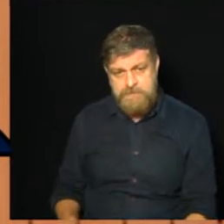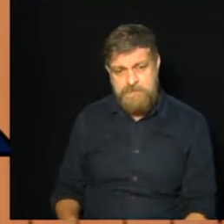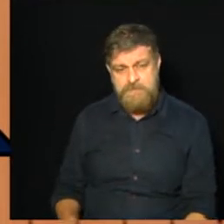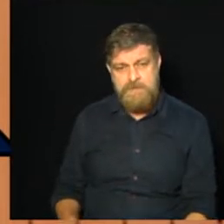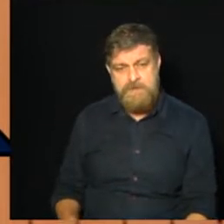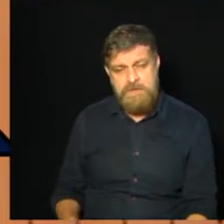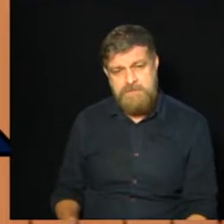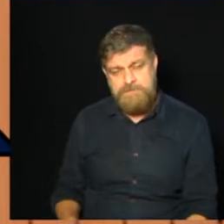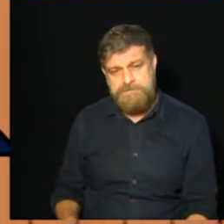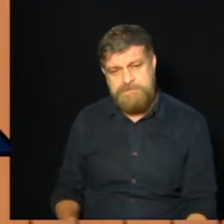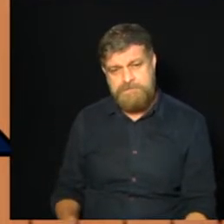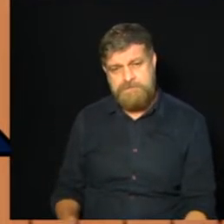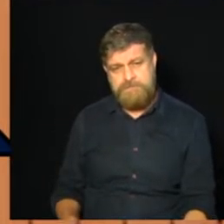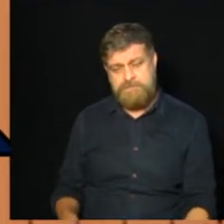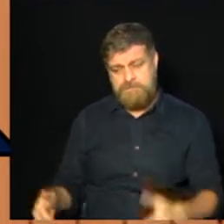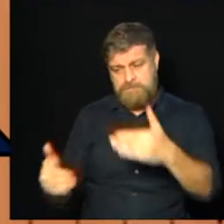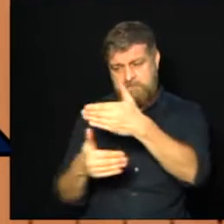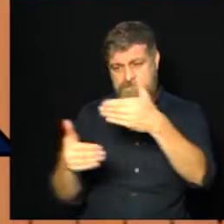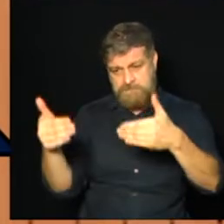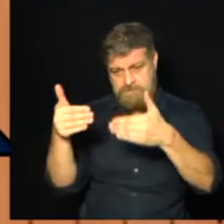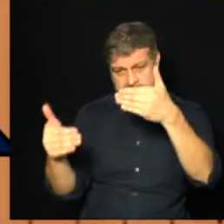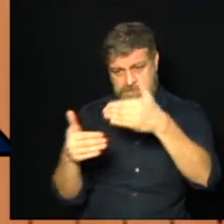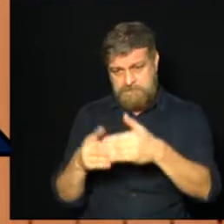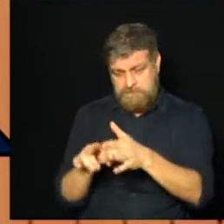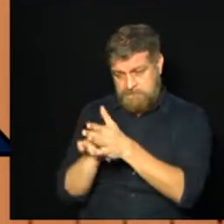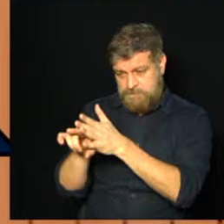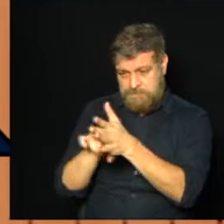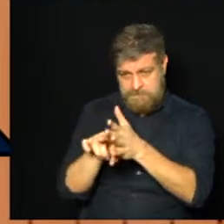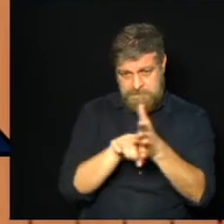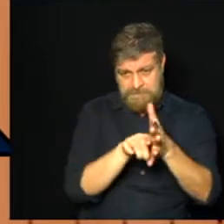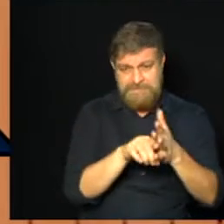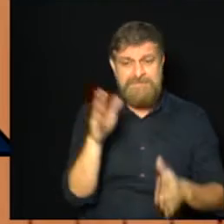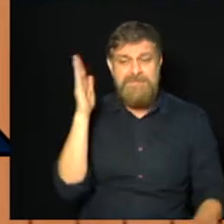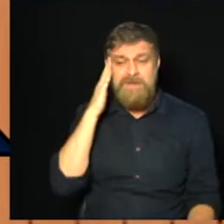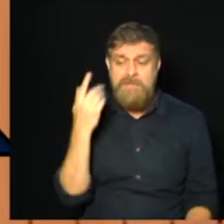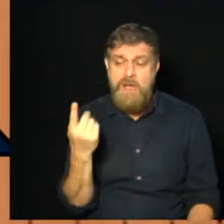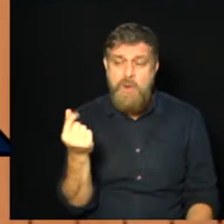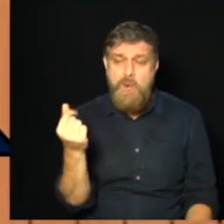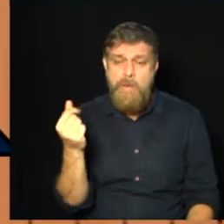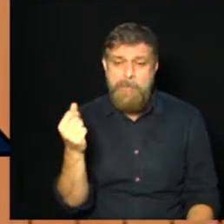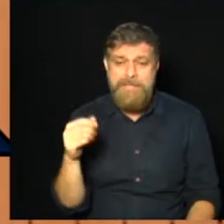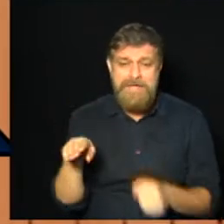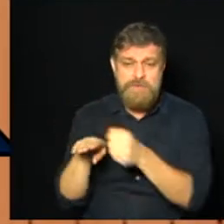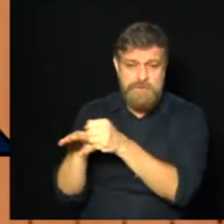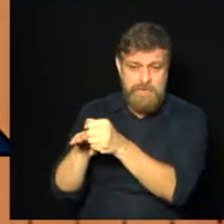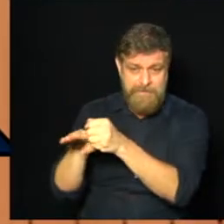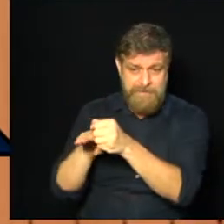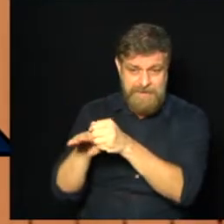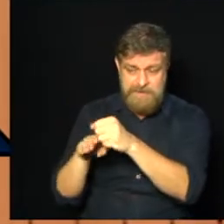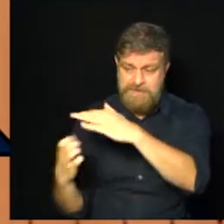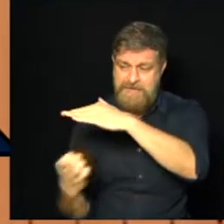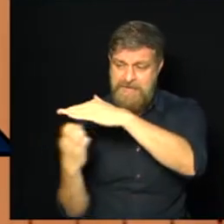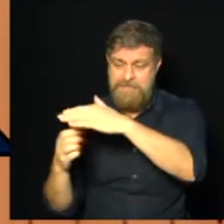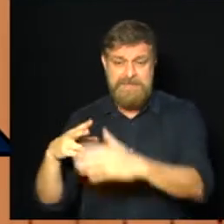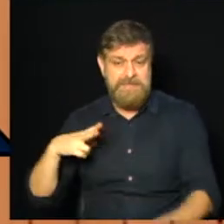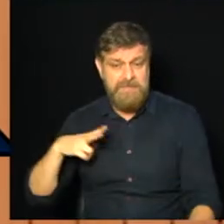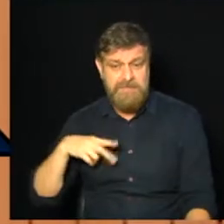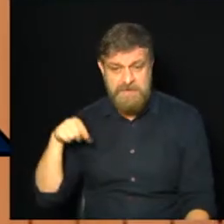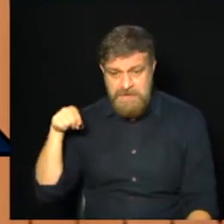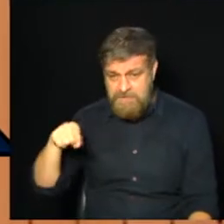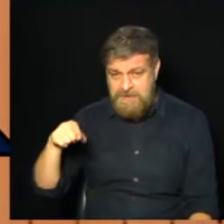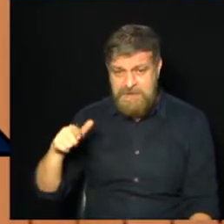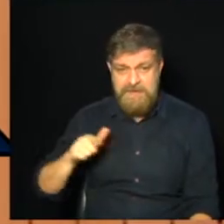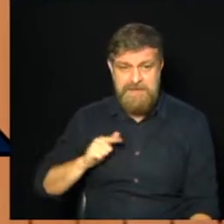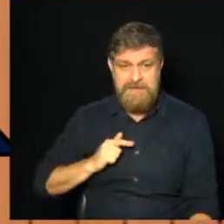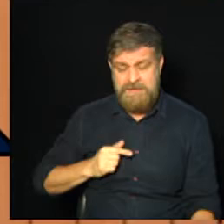assim, apresentado como uma consulta, eu entendo, né, uma consulta que foi feita, o setor privado, porque o setor privado